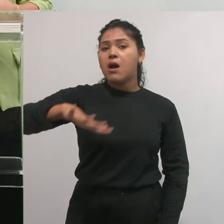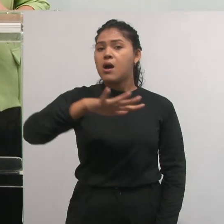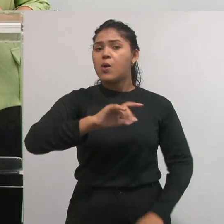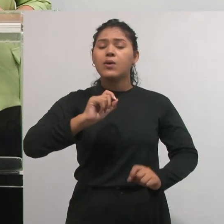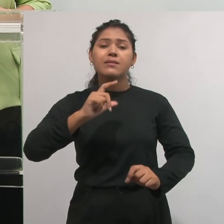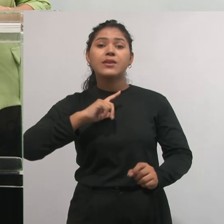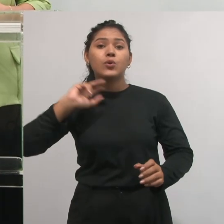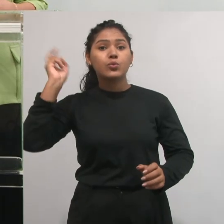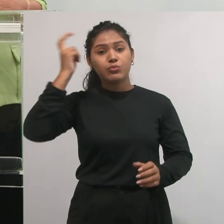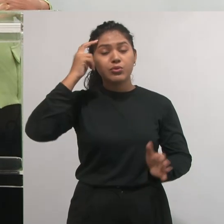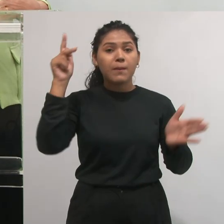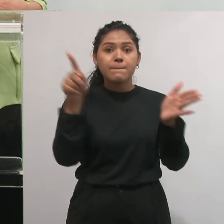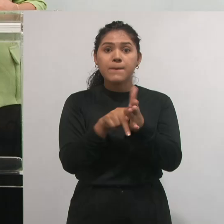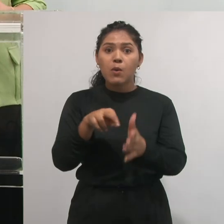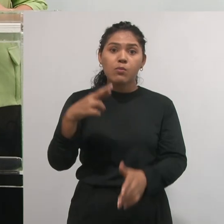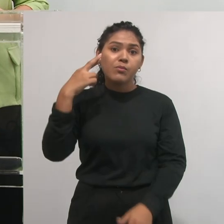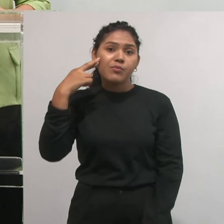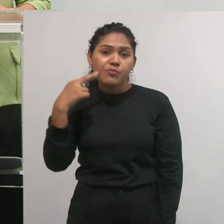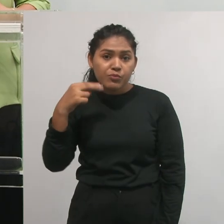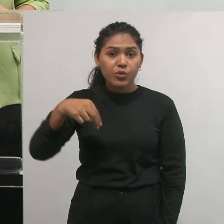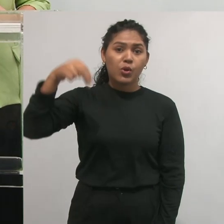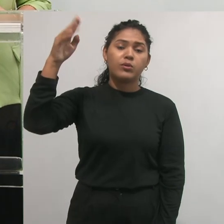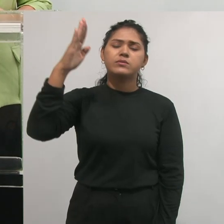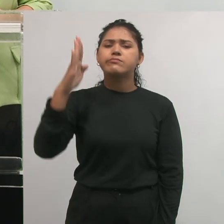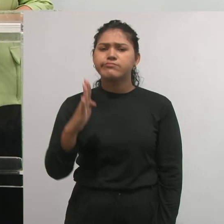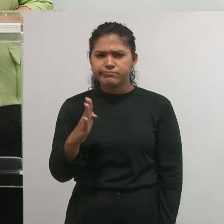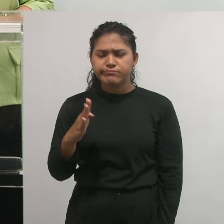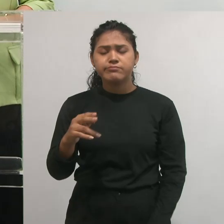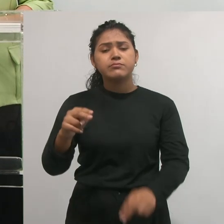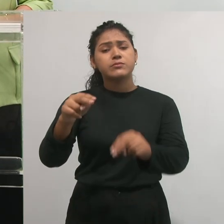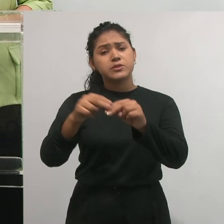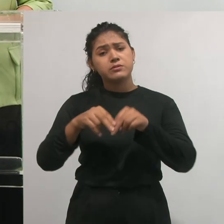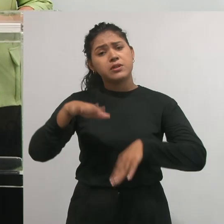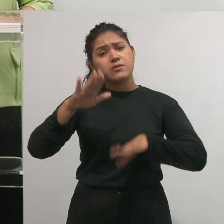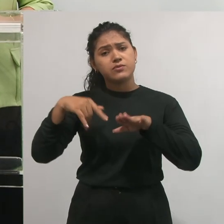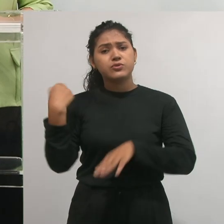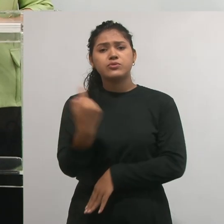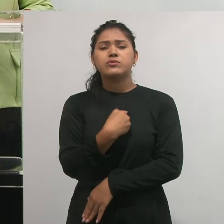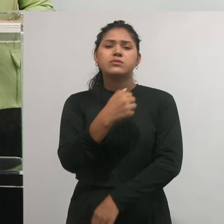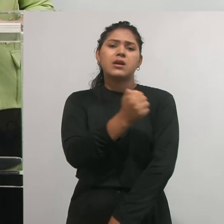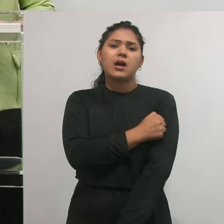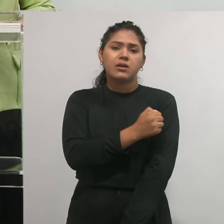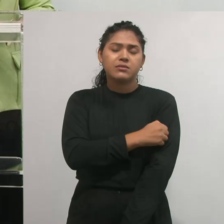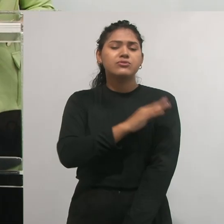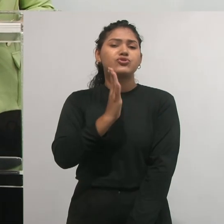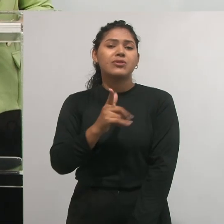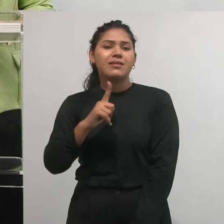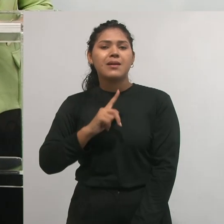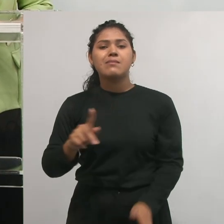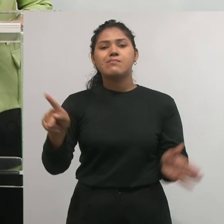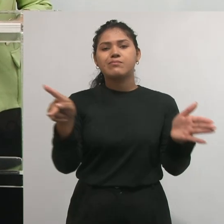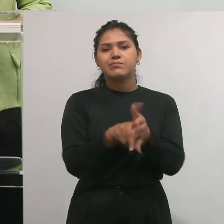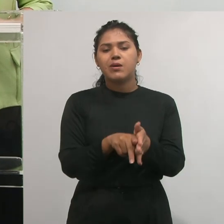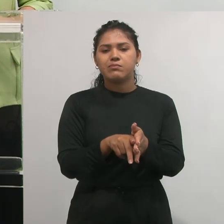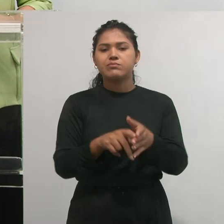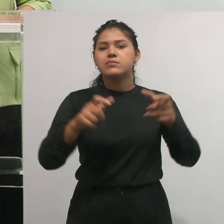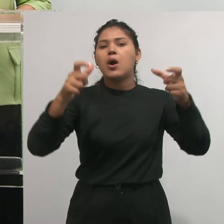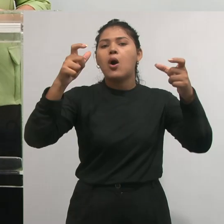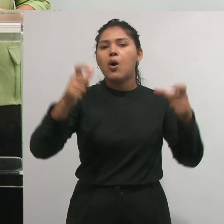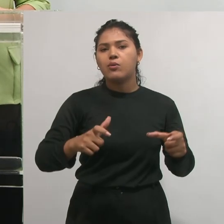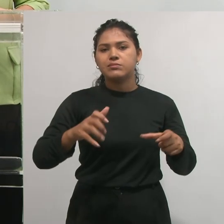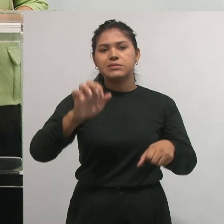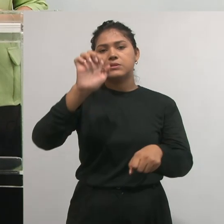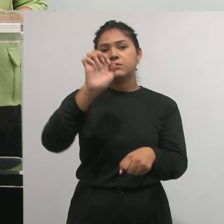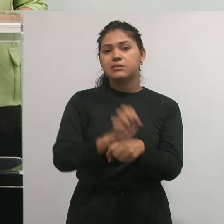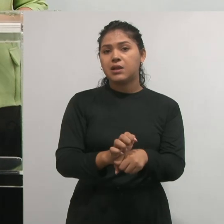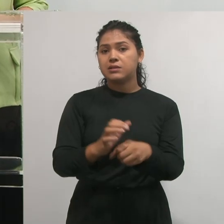nesse território? Então, muitas vezes, os nossos alunos, eles fazem parte de um território que